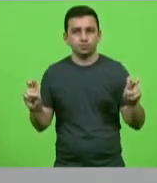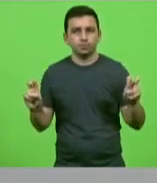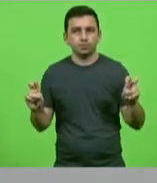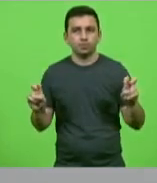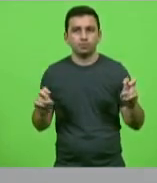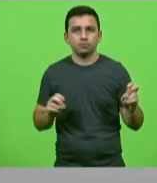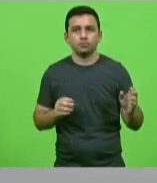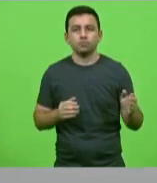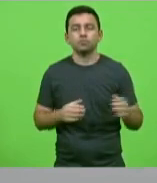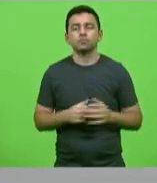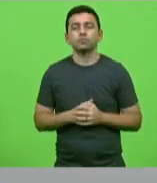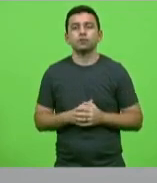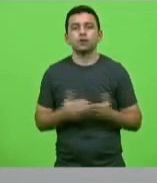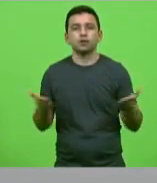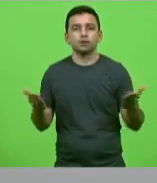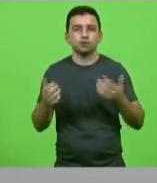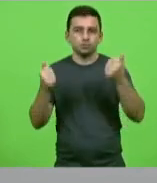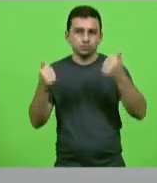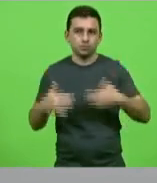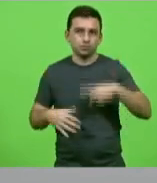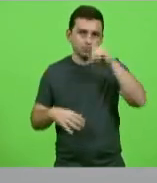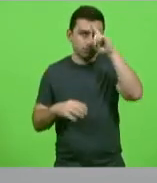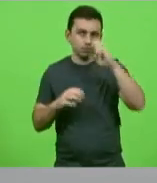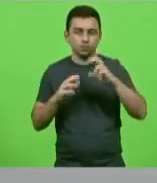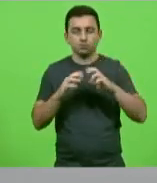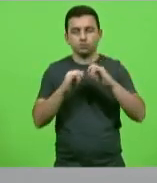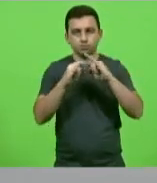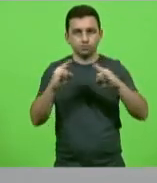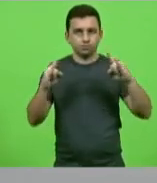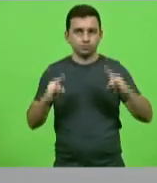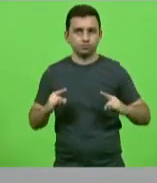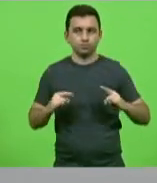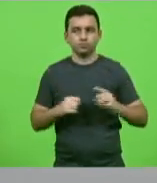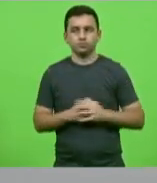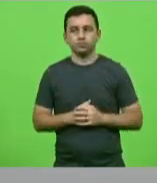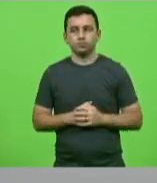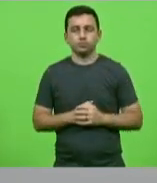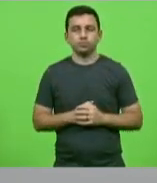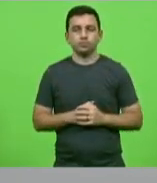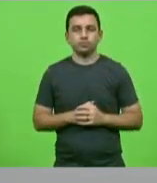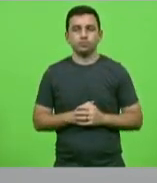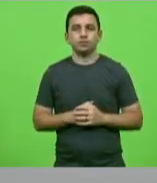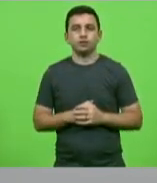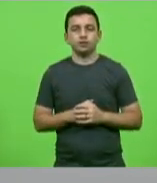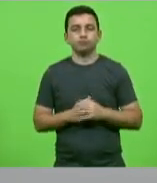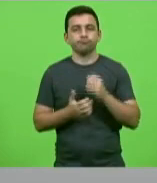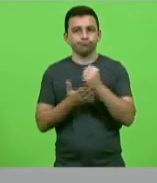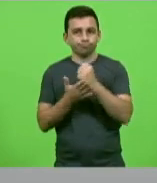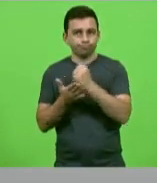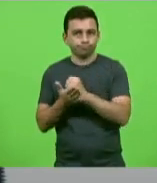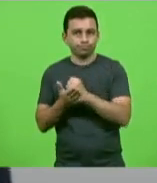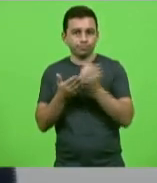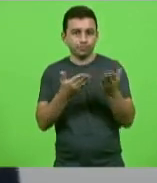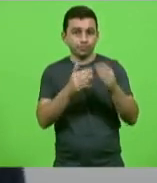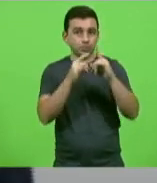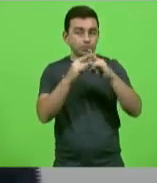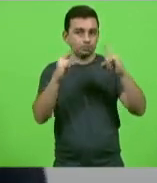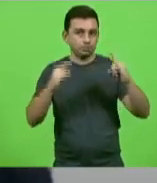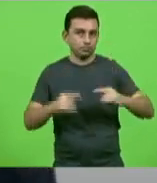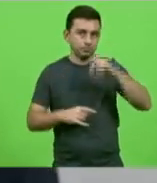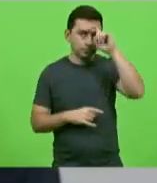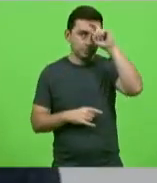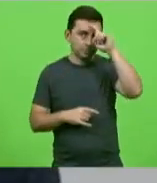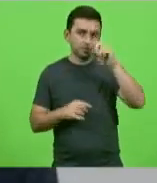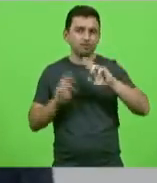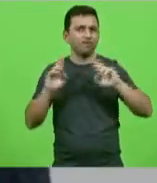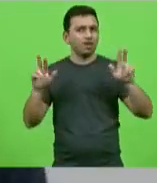passo a tratar do hospital de campanha. A respeito da contratação desse hospital, muito diferente da